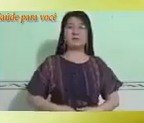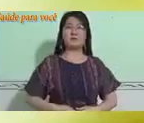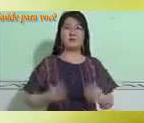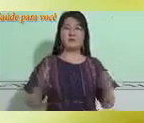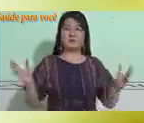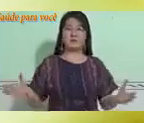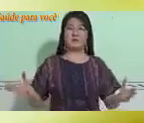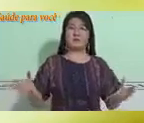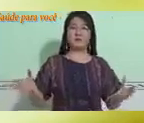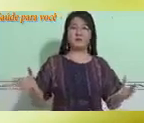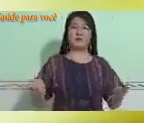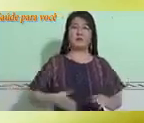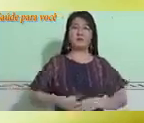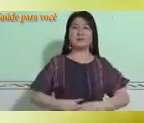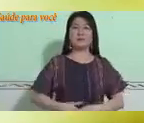consecutivos.